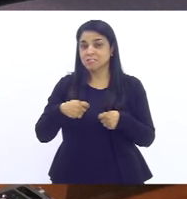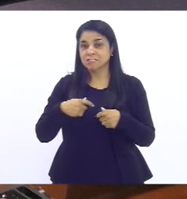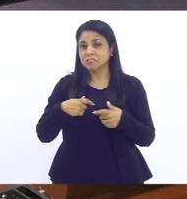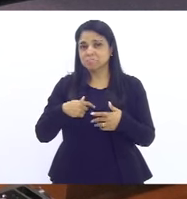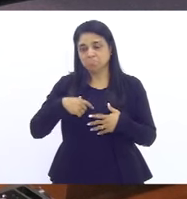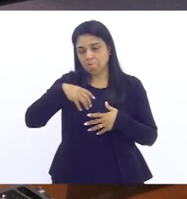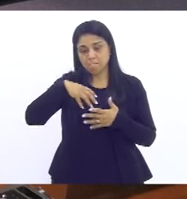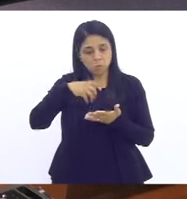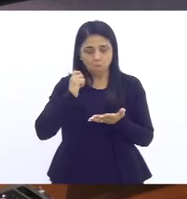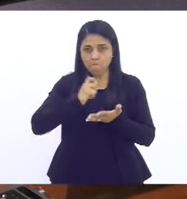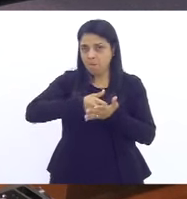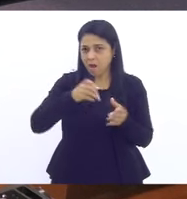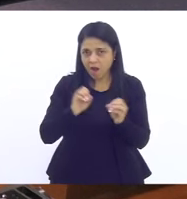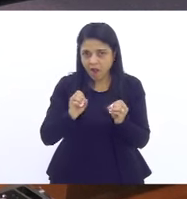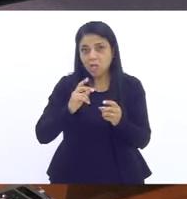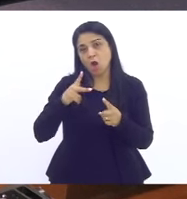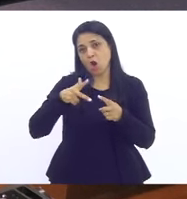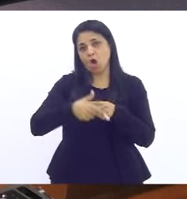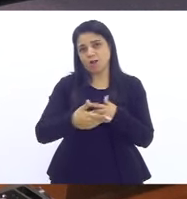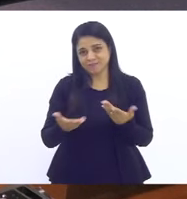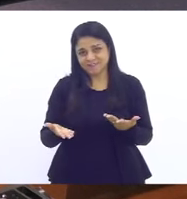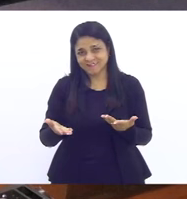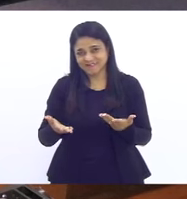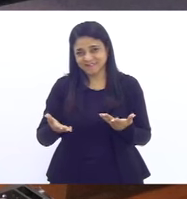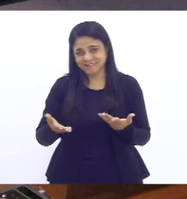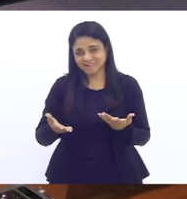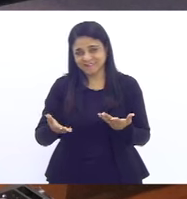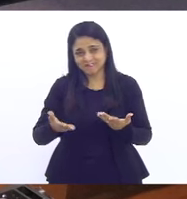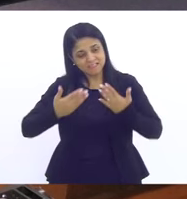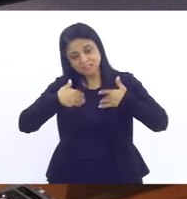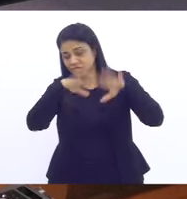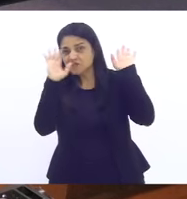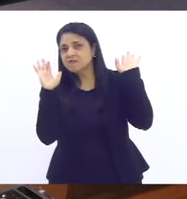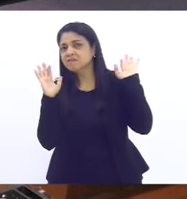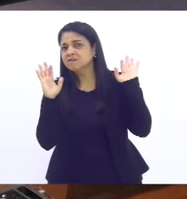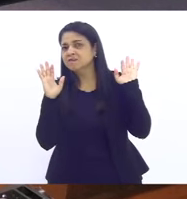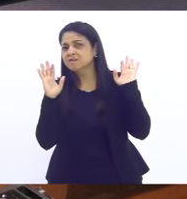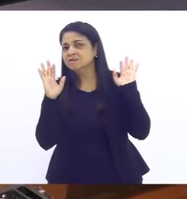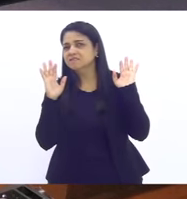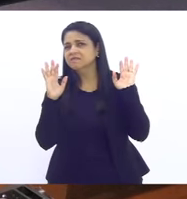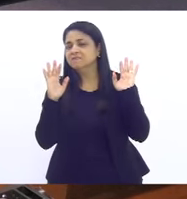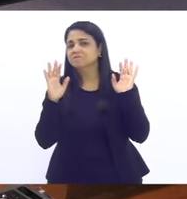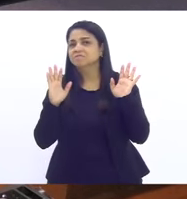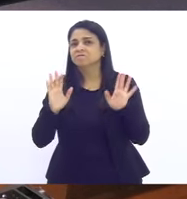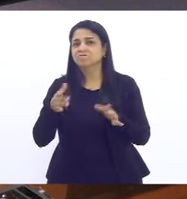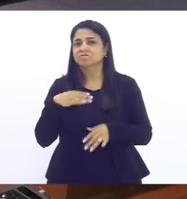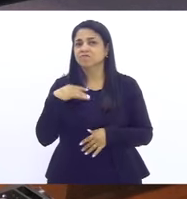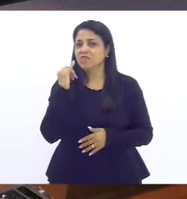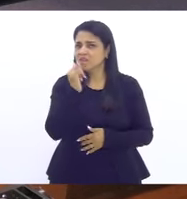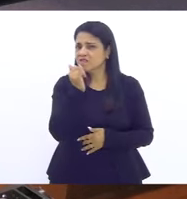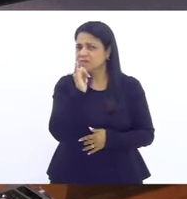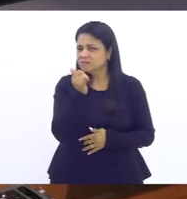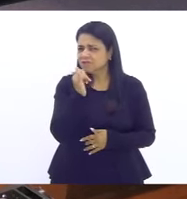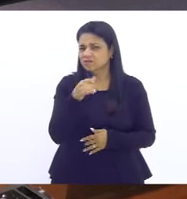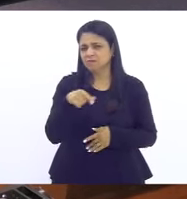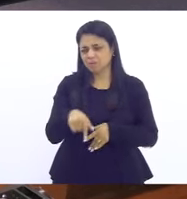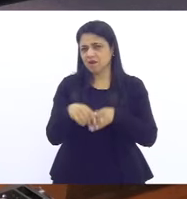vira. E se vira. Mas, diante do que foi relatado e mostrado aqui pela Enel,